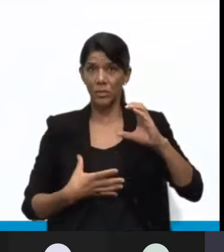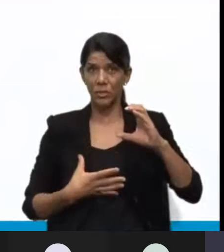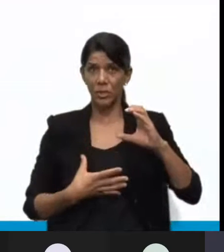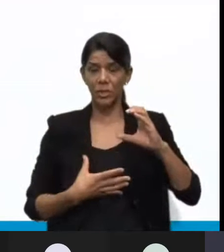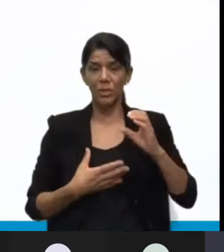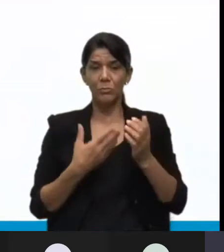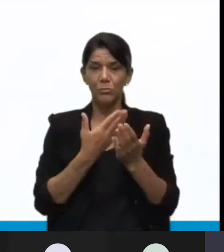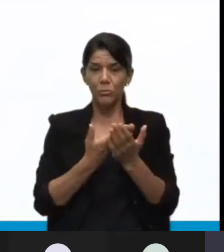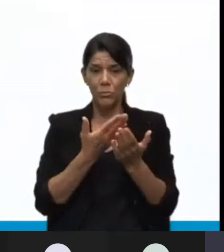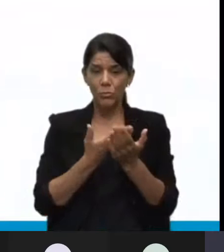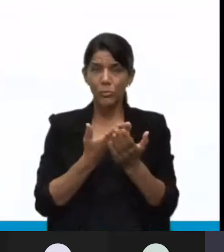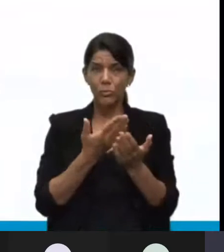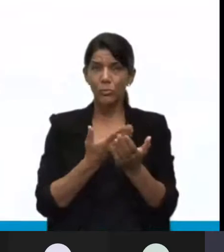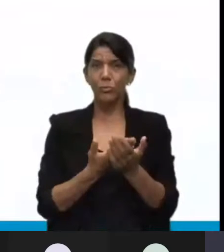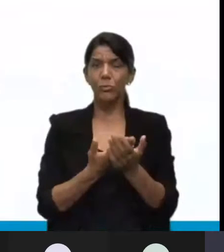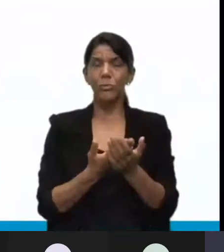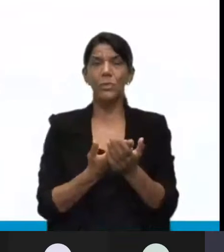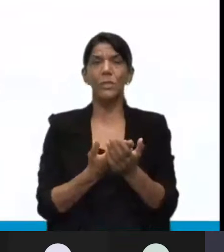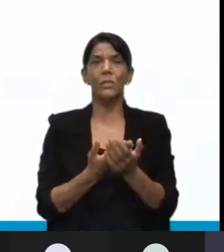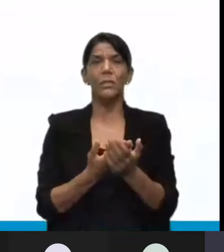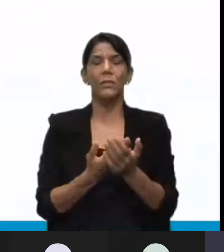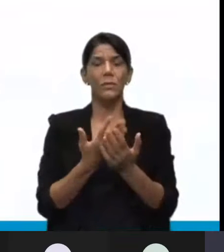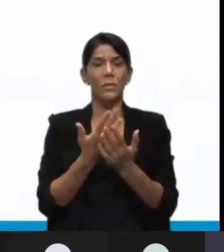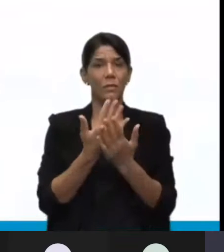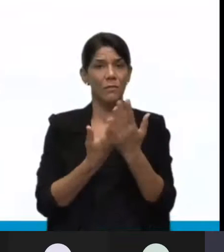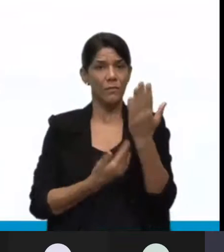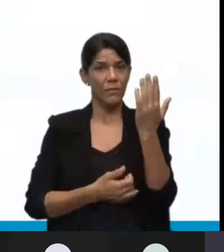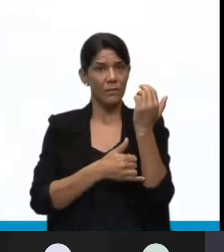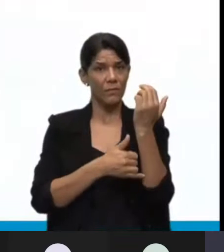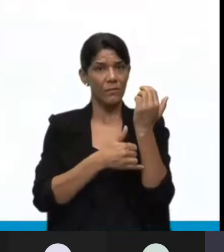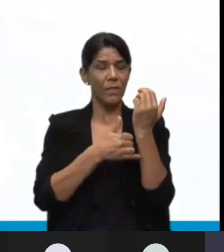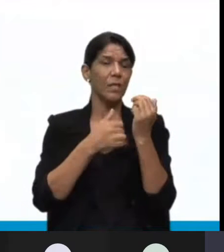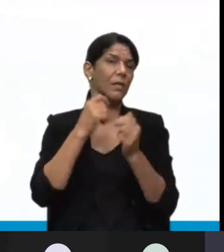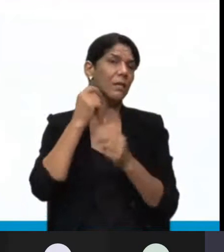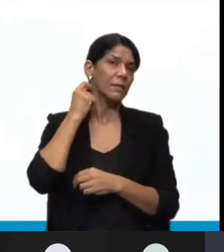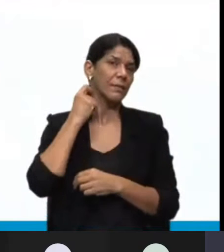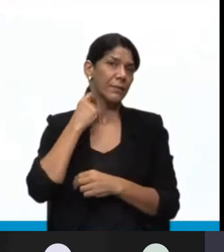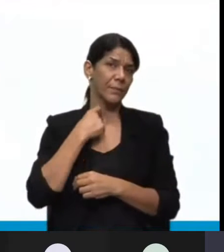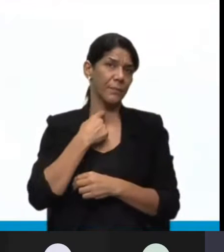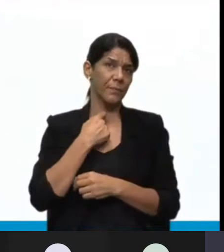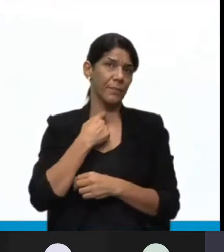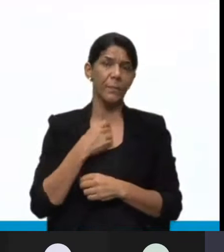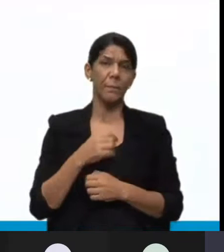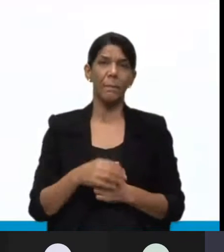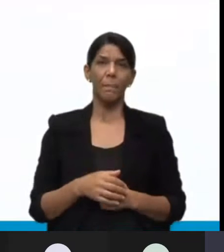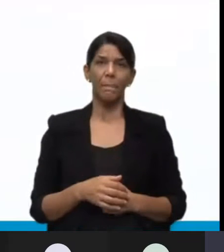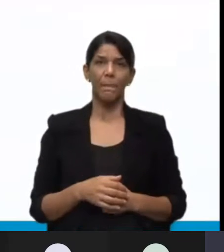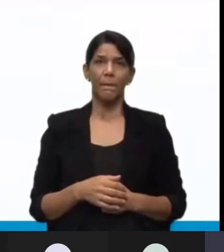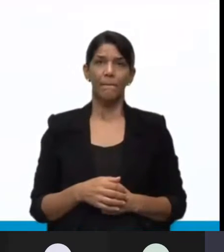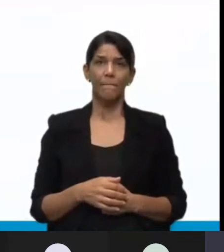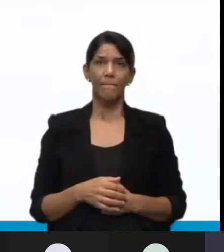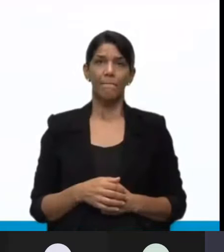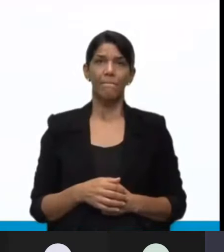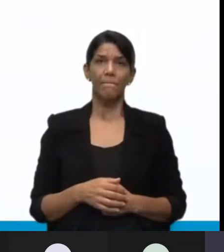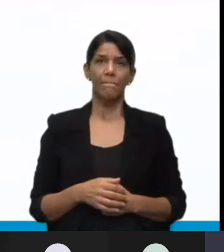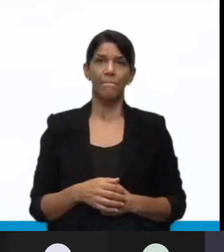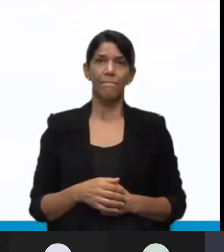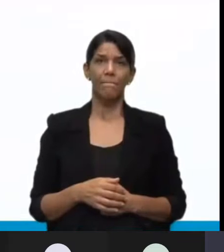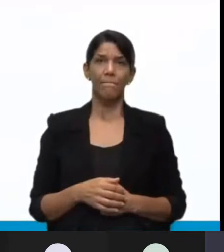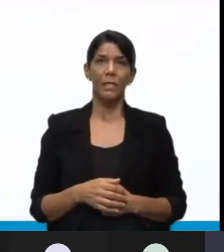aqui histológicas dos vasos sanguíneos. Então, olhando aqui em maior aumento, isso que é exatamente o que eu estava mostrando, a